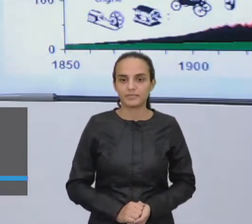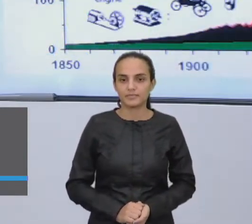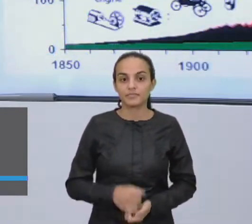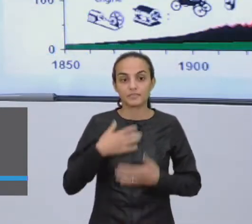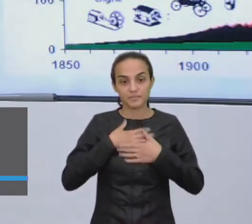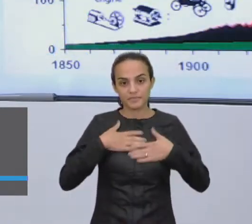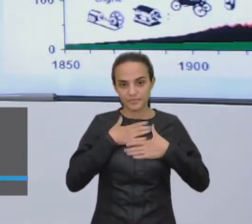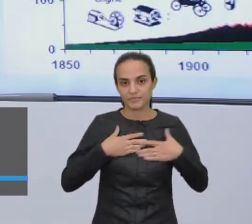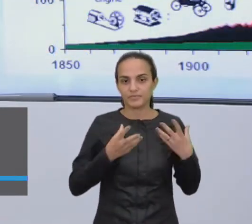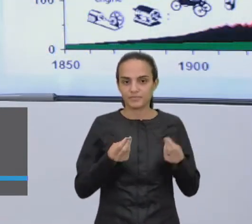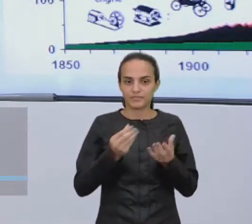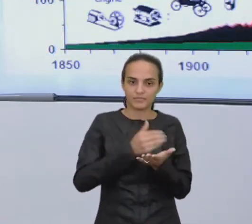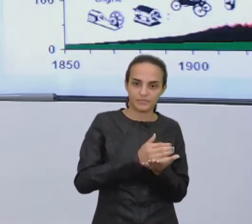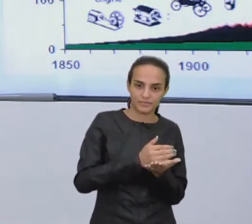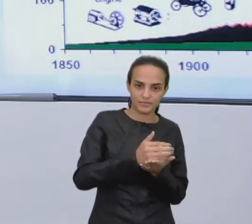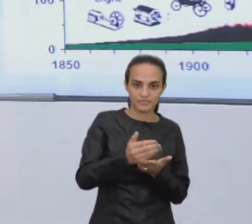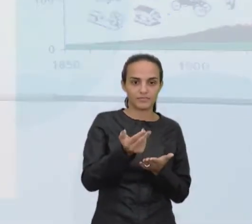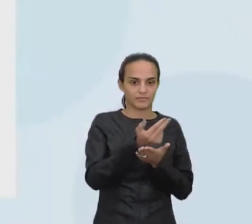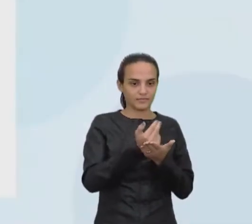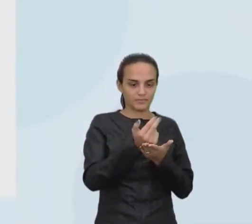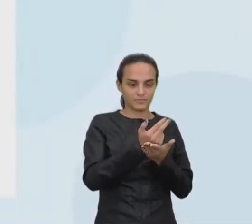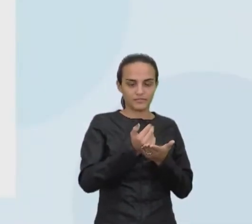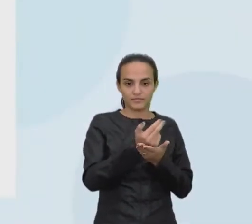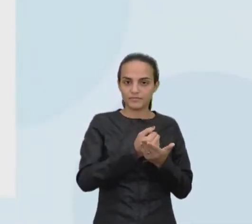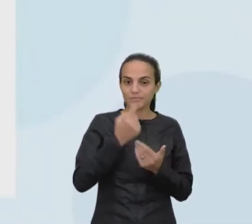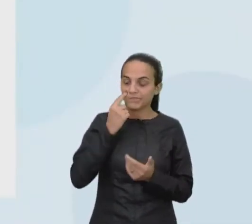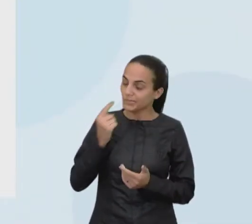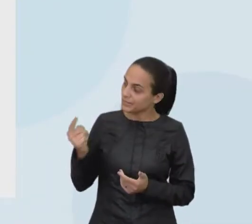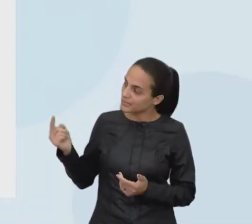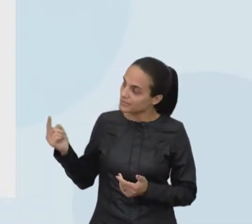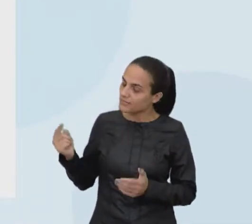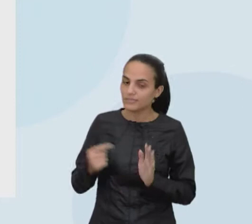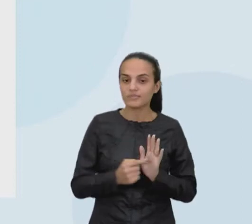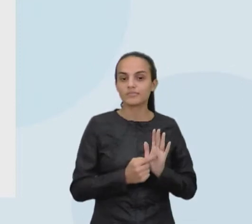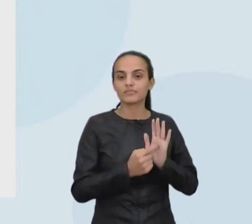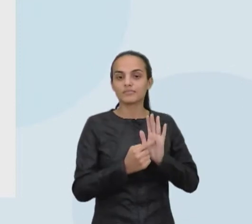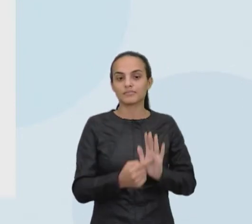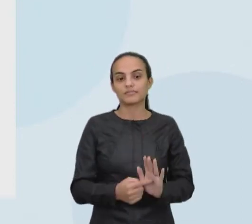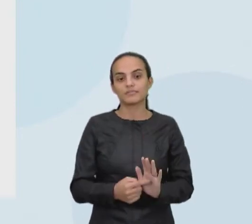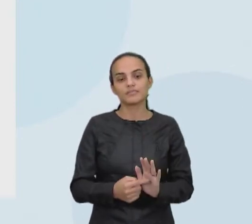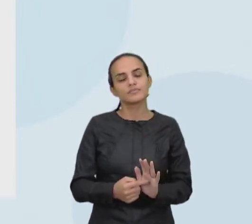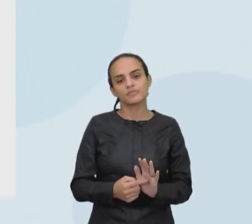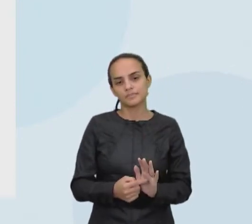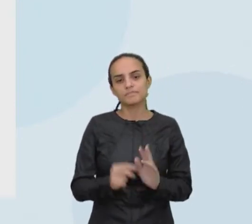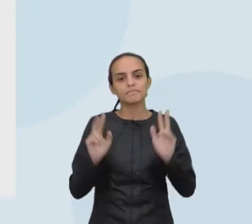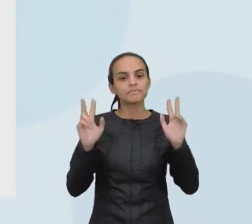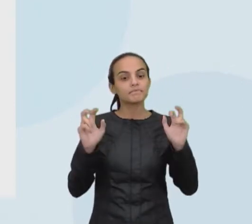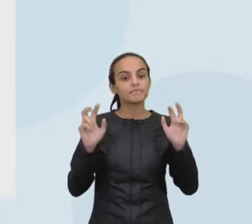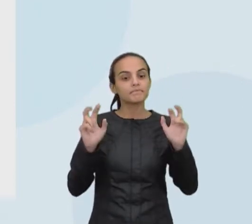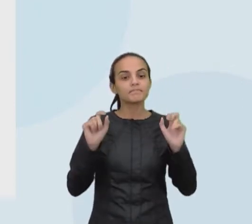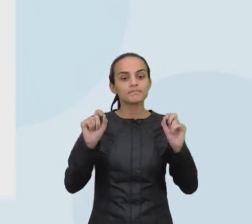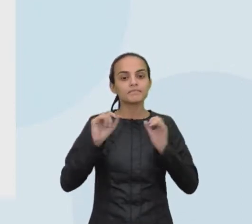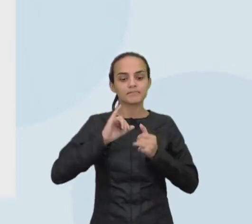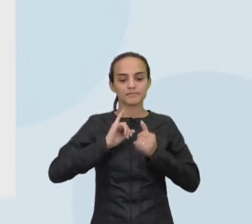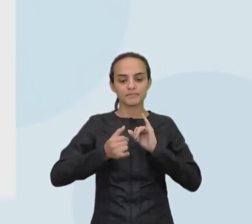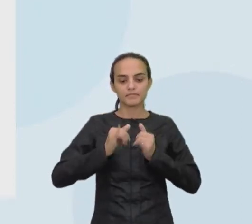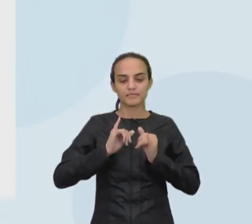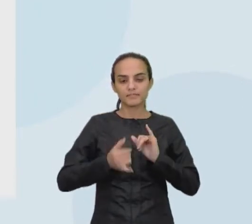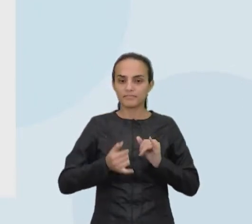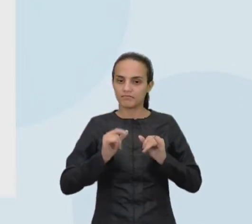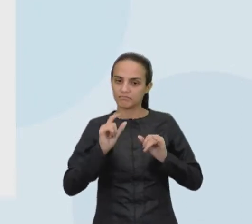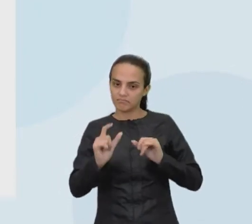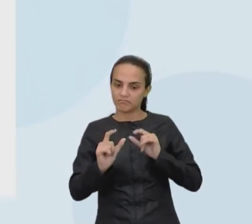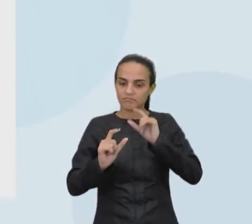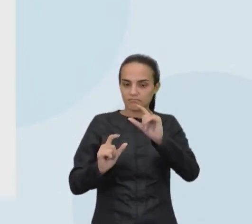Eu gosto muito de começar com essa figura, que é uma figura que mostra aí que a questão da energia ela foi